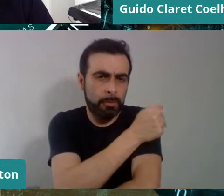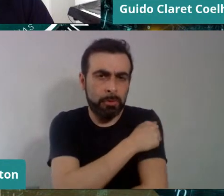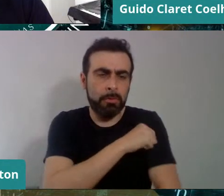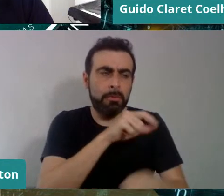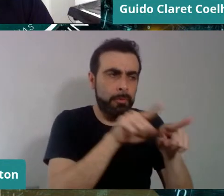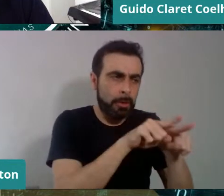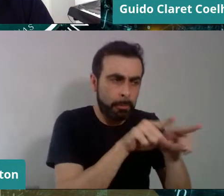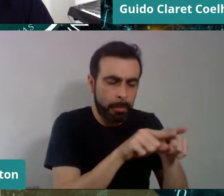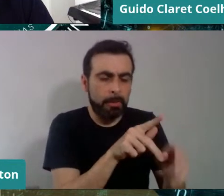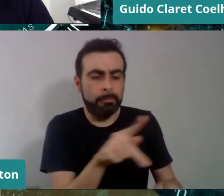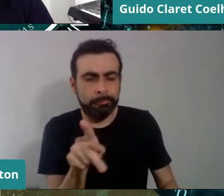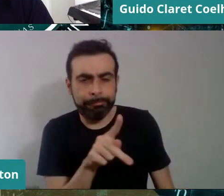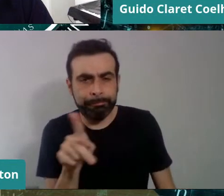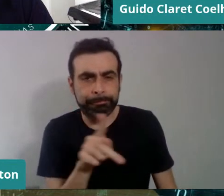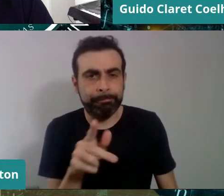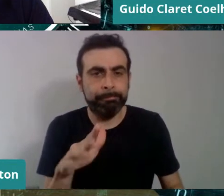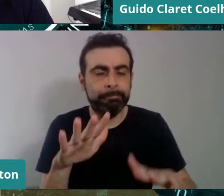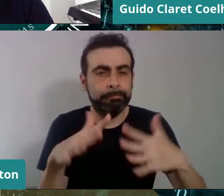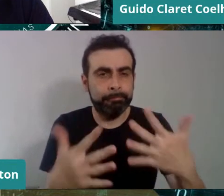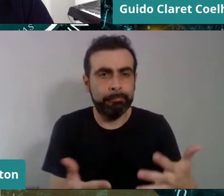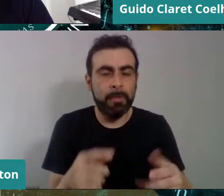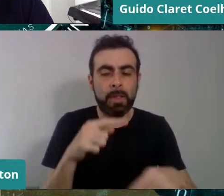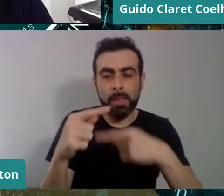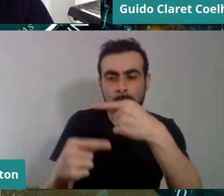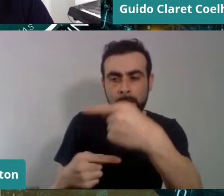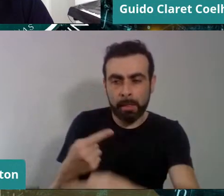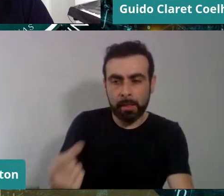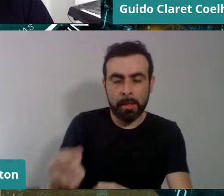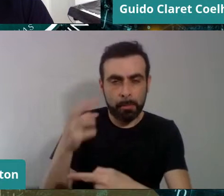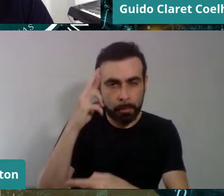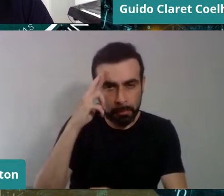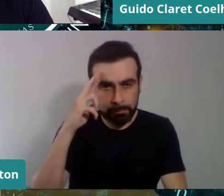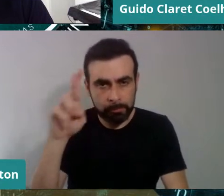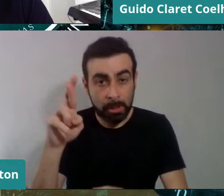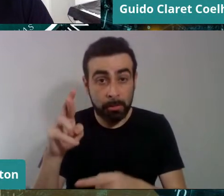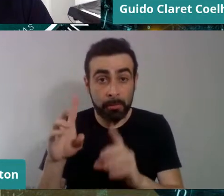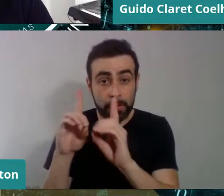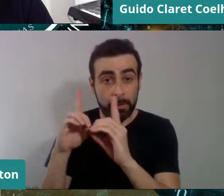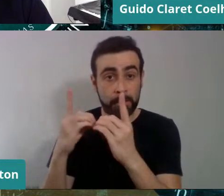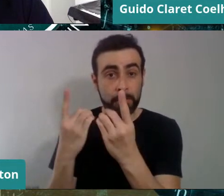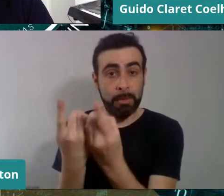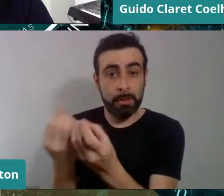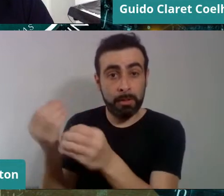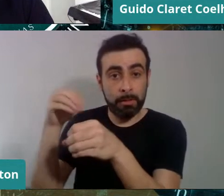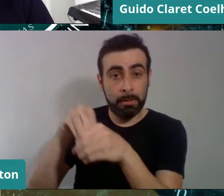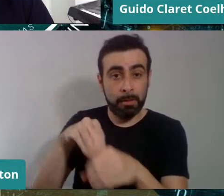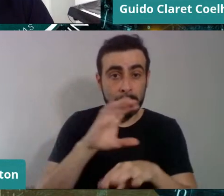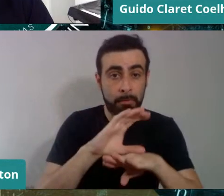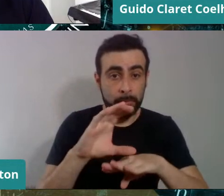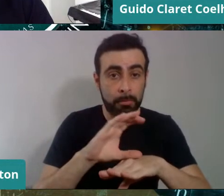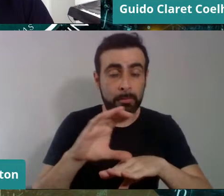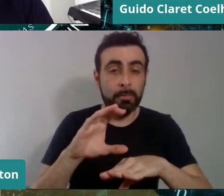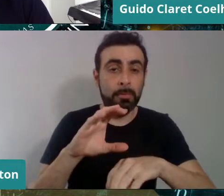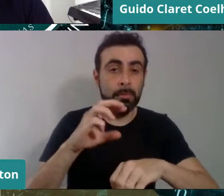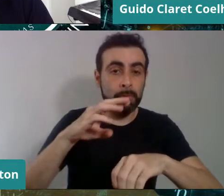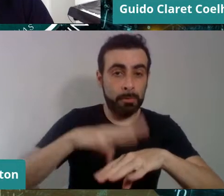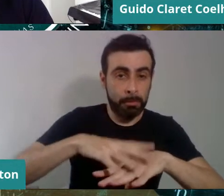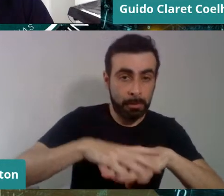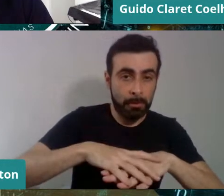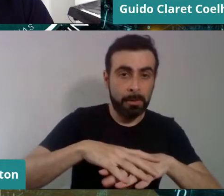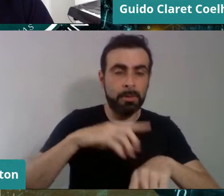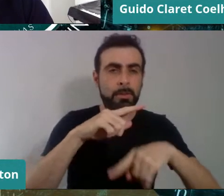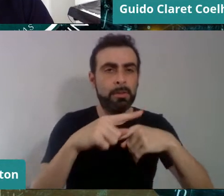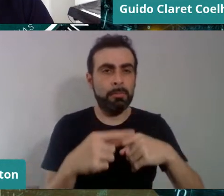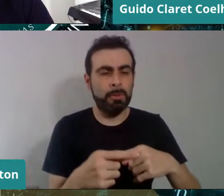professor, depois como chefe de departamento no curso de matemática. Passamos por